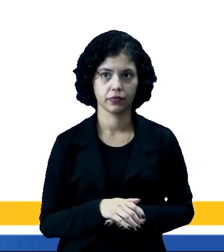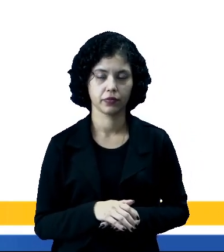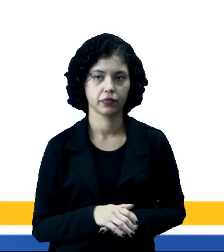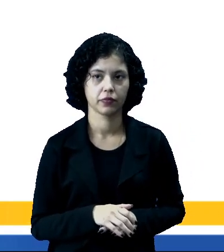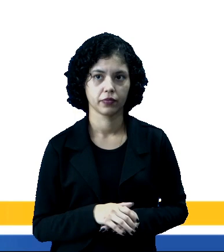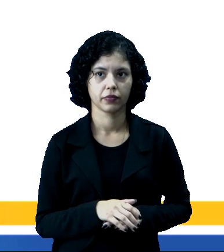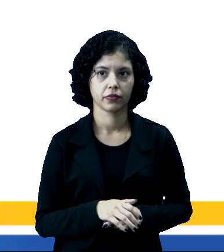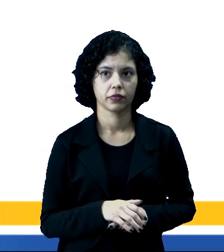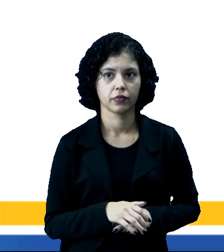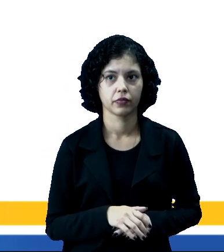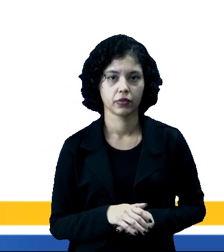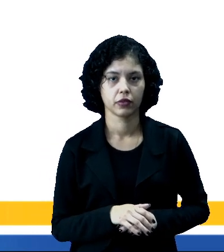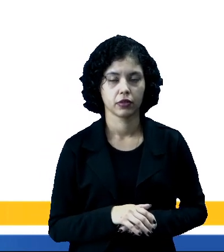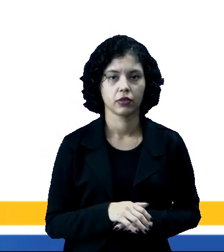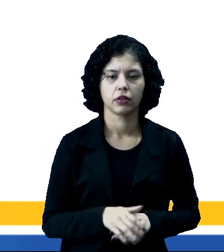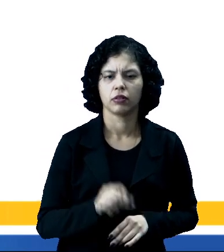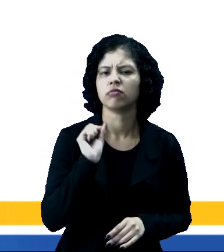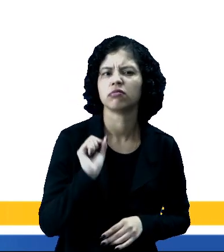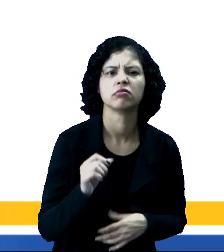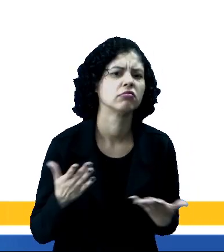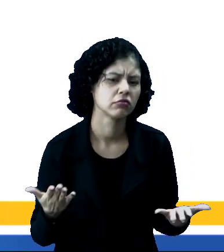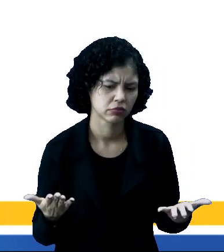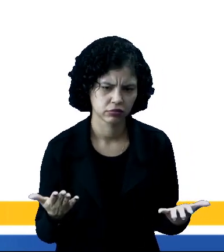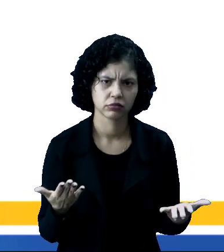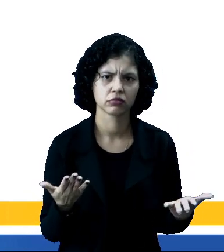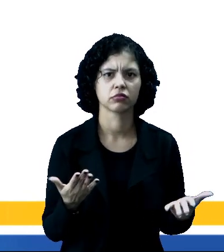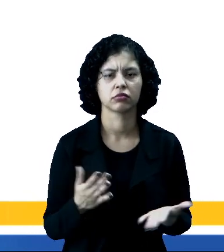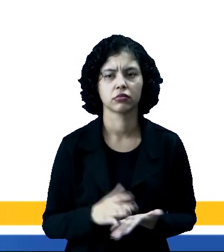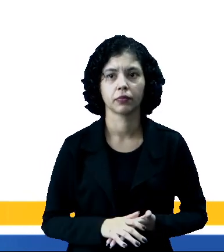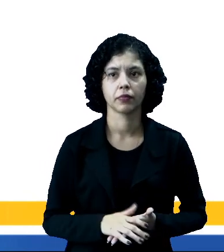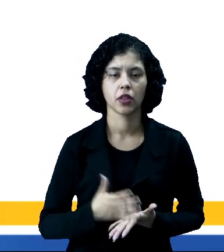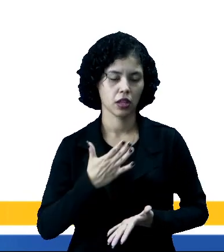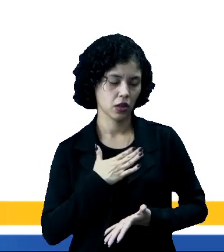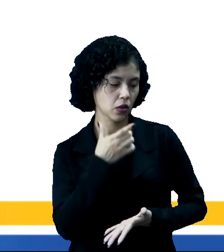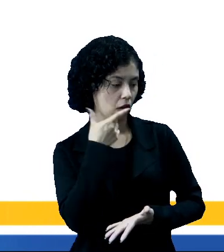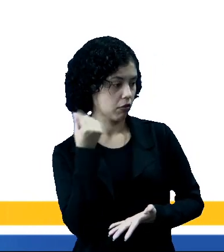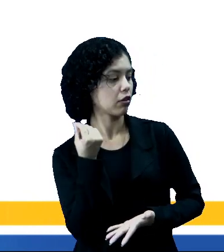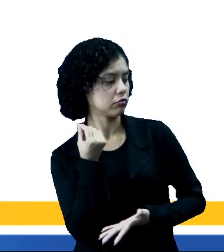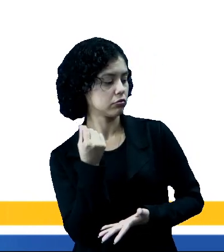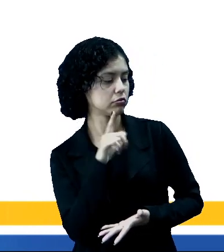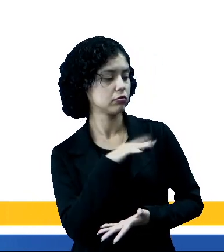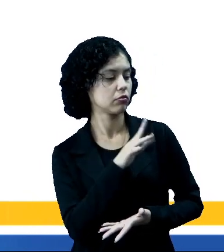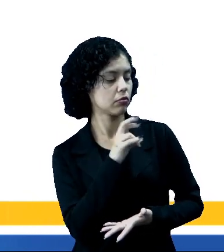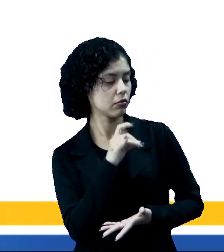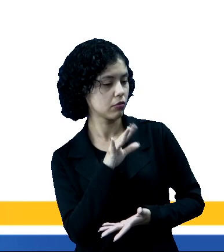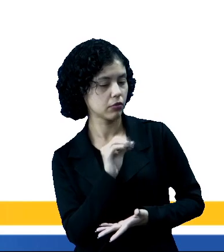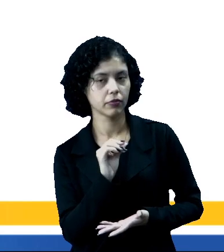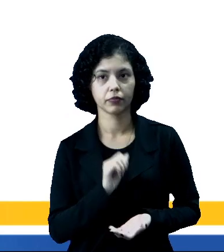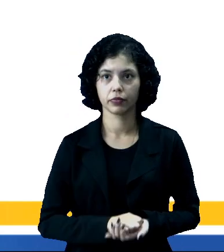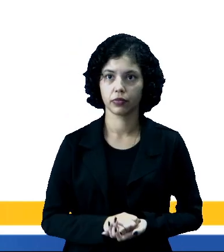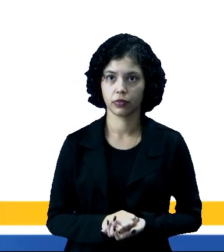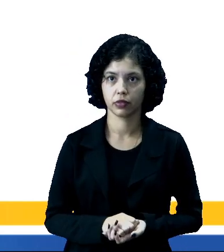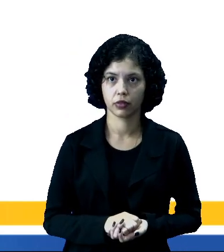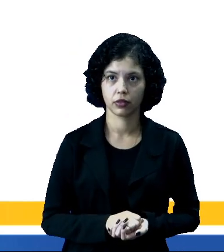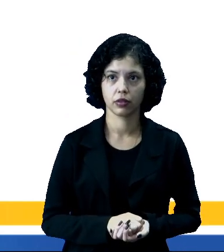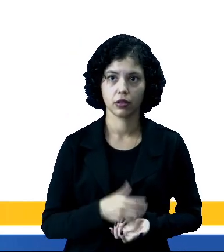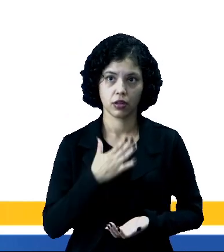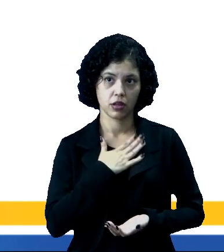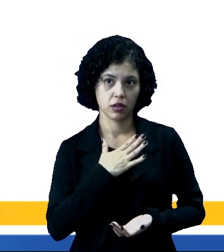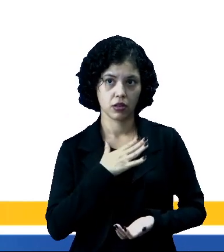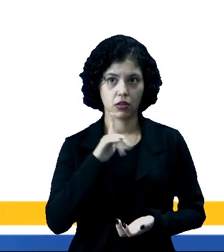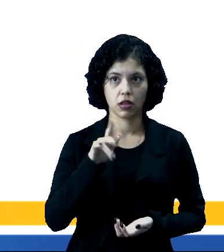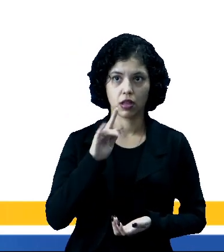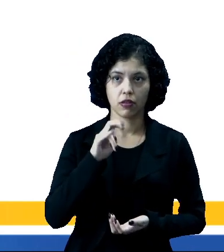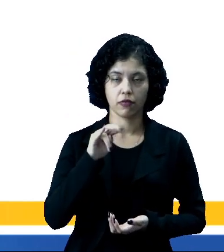granero. Né? Quem é você? Né? Eu sou o gato de graneiro. E eu sou Garfield.